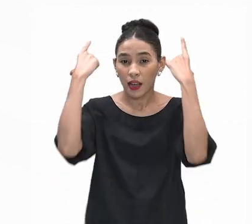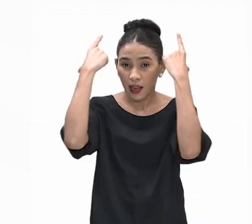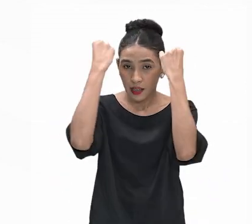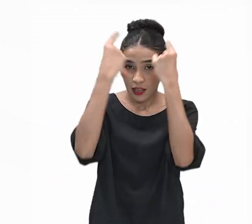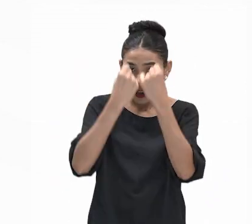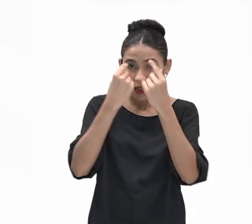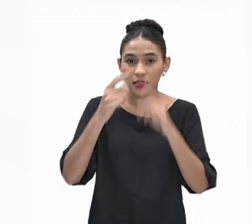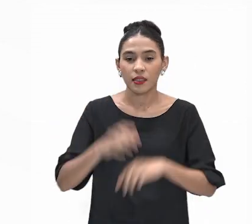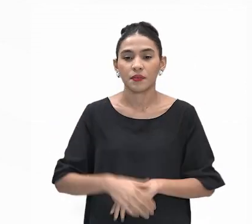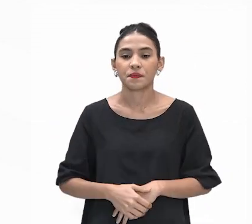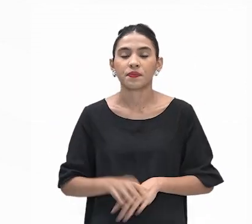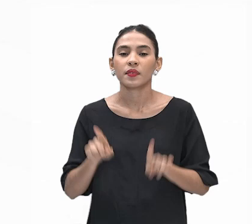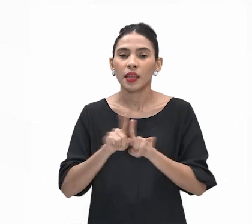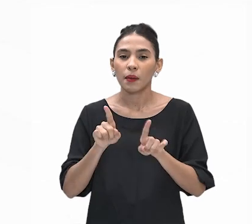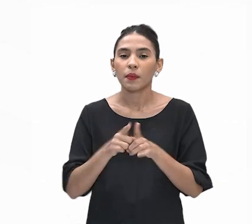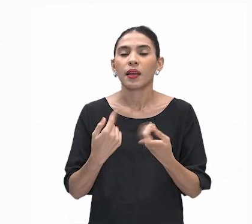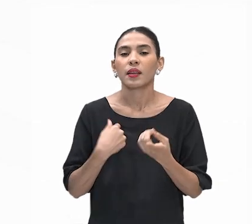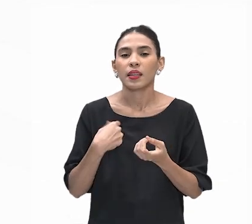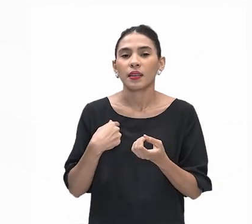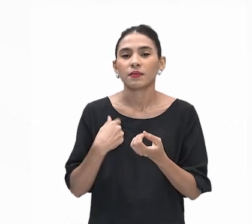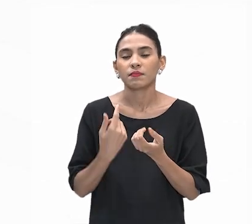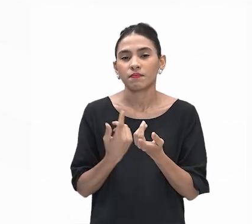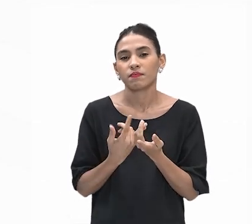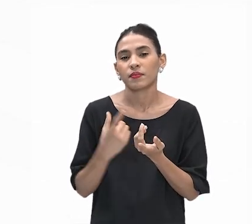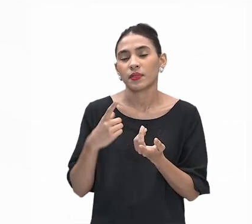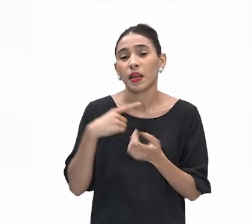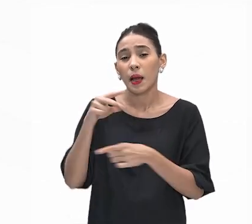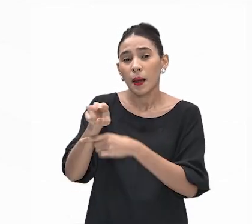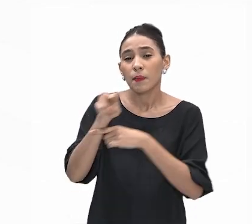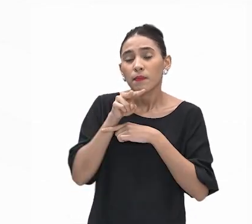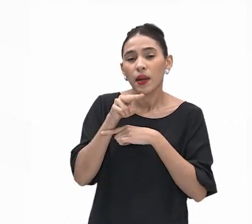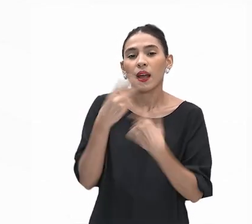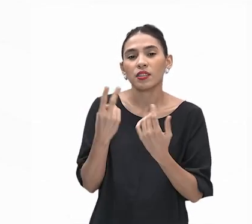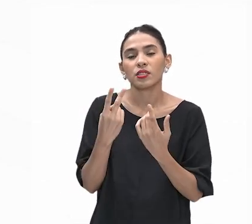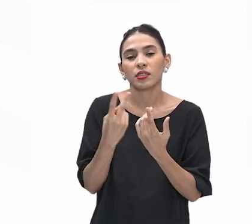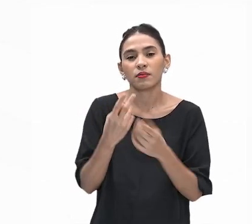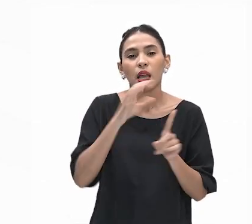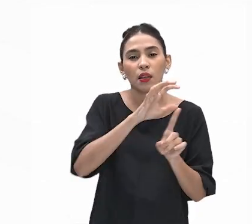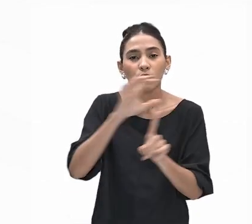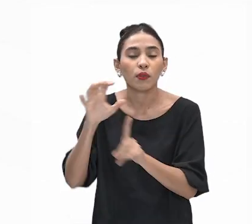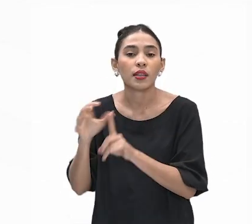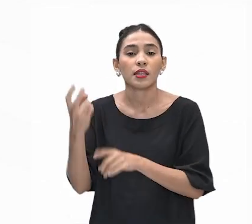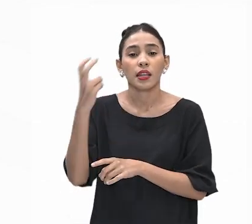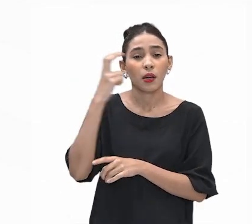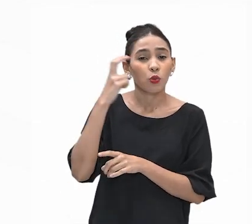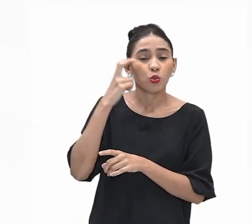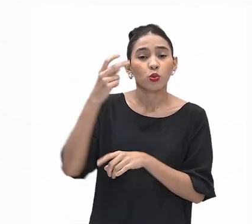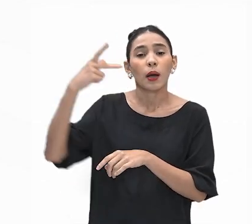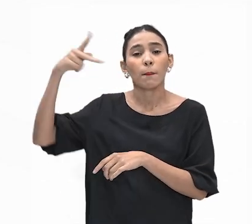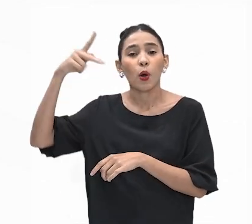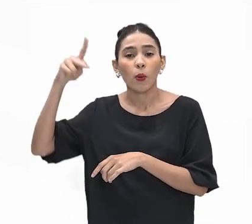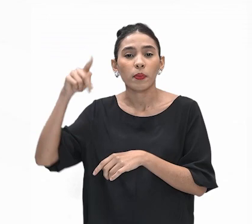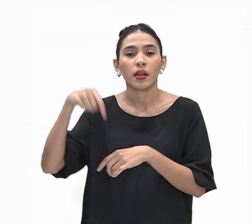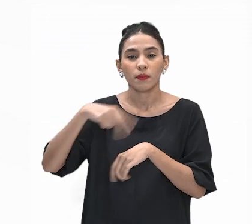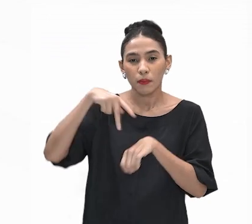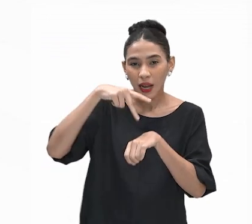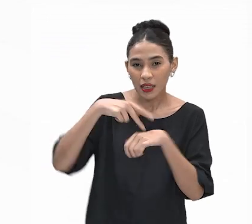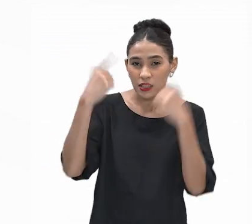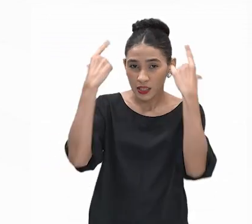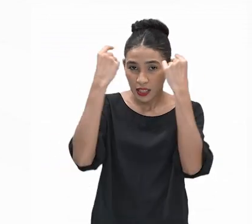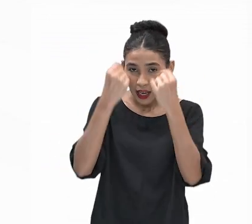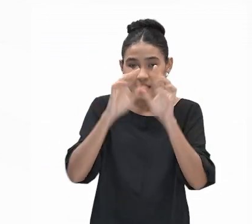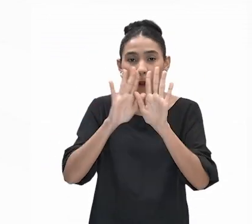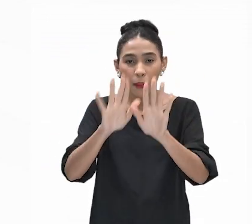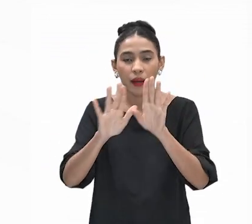também, né, a influência na escultura, mas também no teatro. Roma vai buscar o quê? A